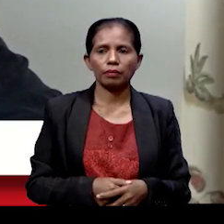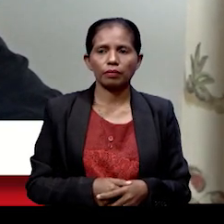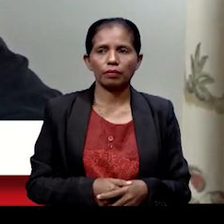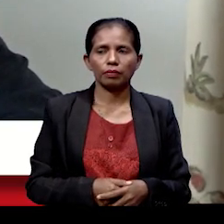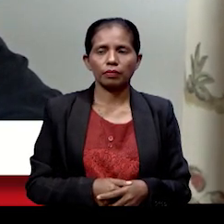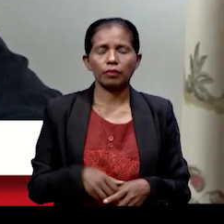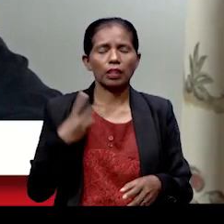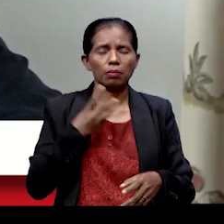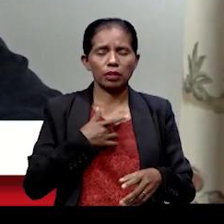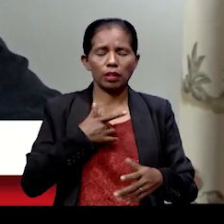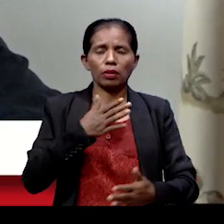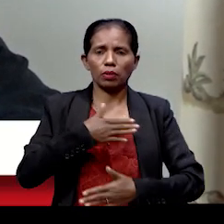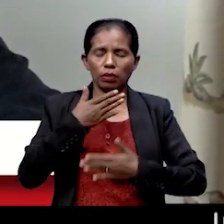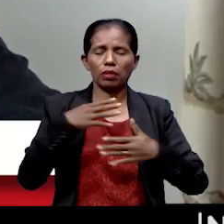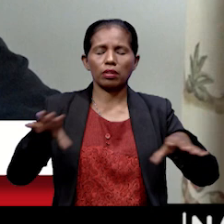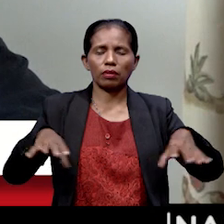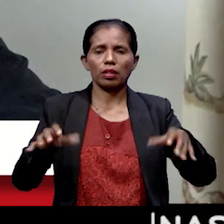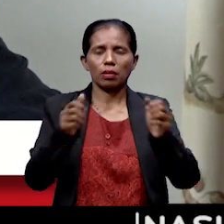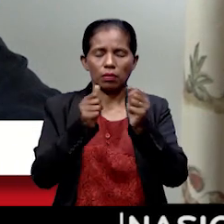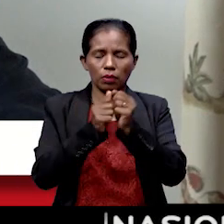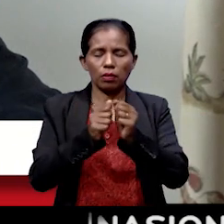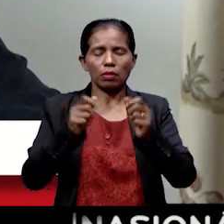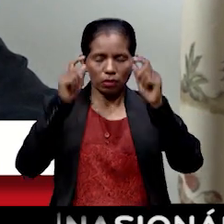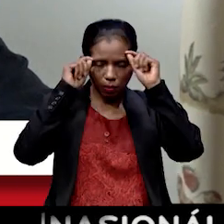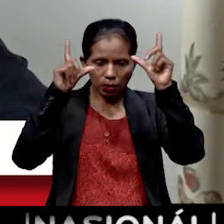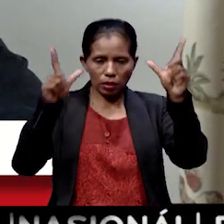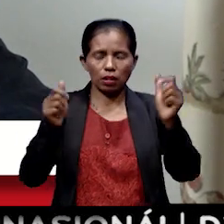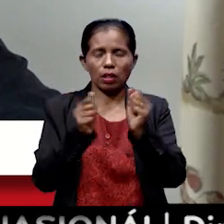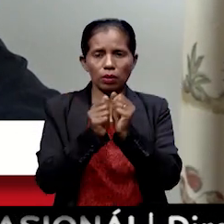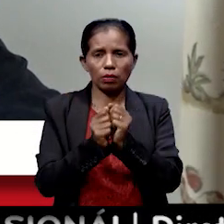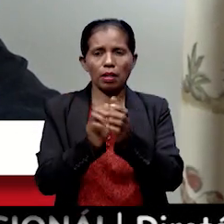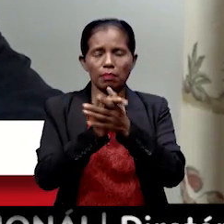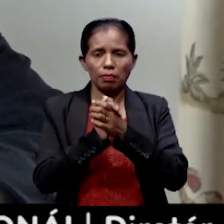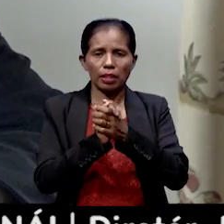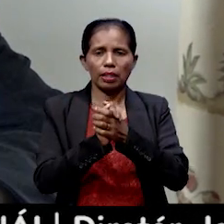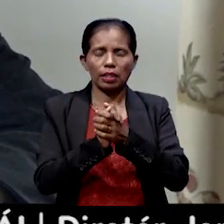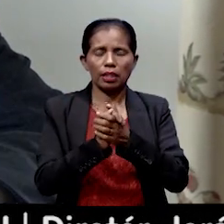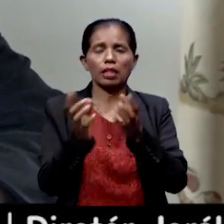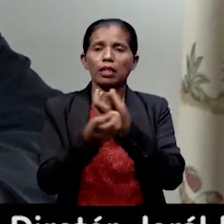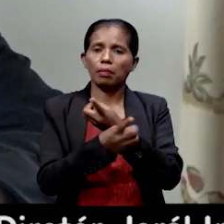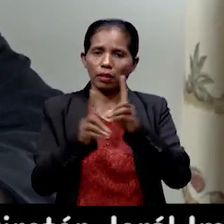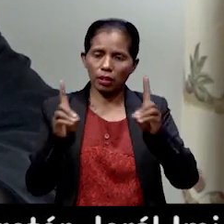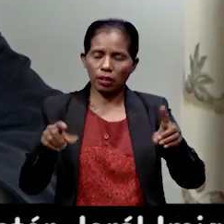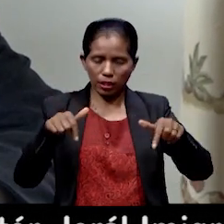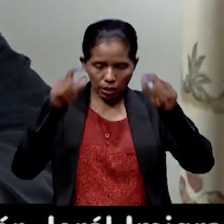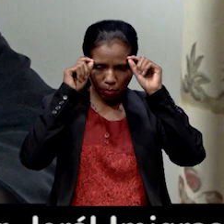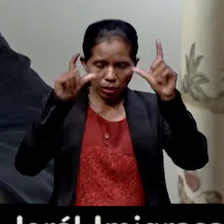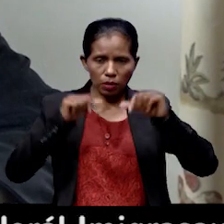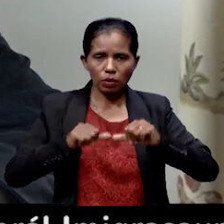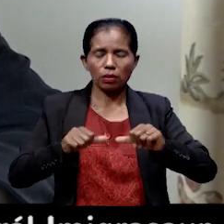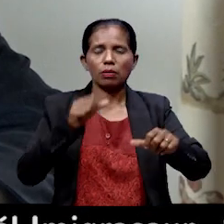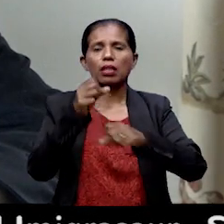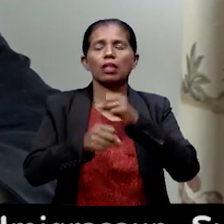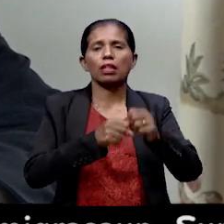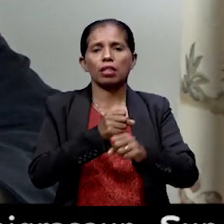orgulho teves ato serviço hamoto parceria timor-leste ato hamete in liutang tradição democrática timor-leste ineve laona durante aqui na